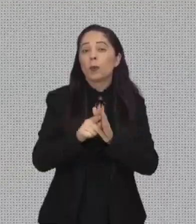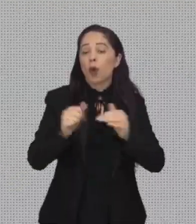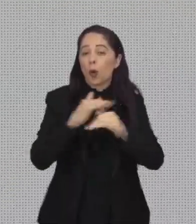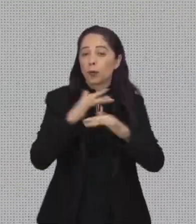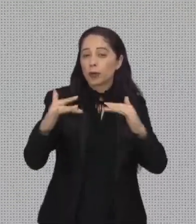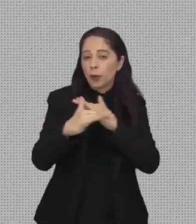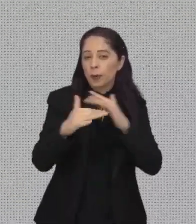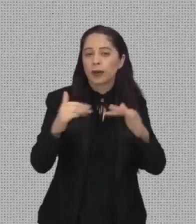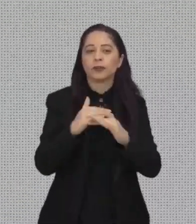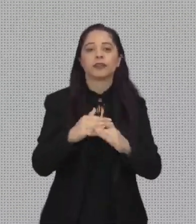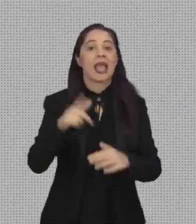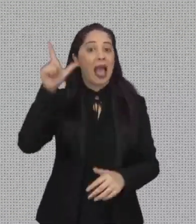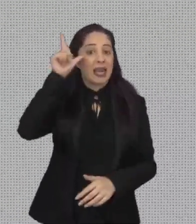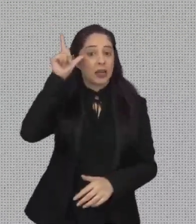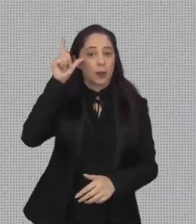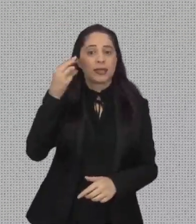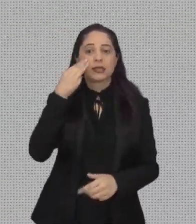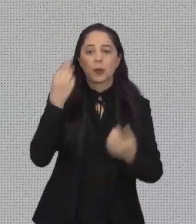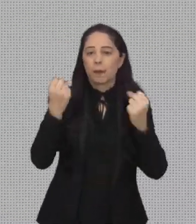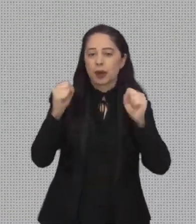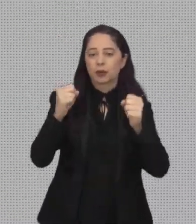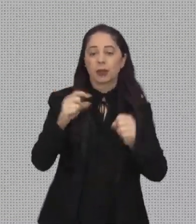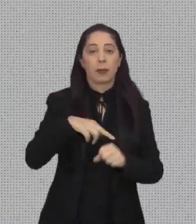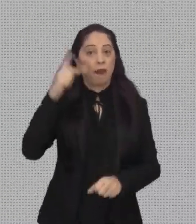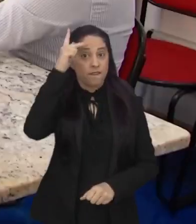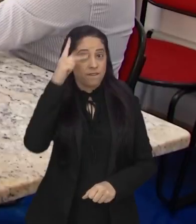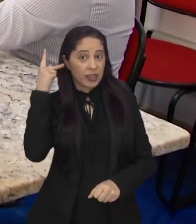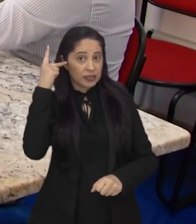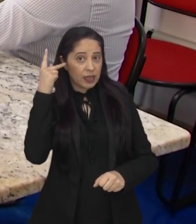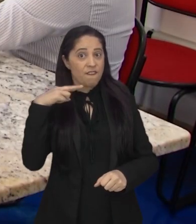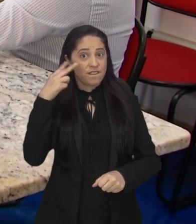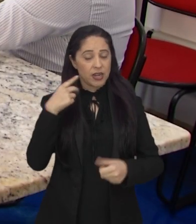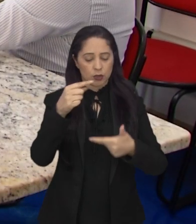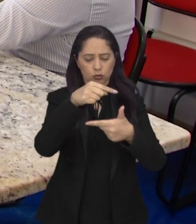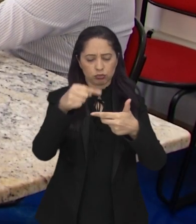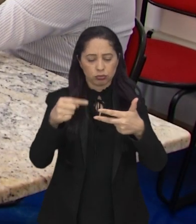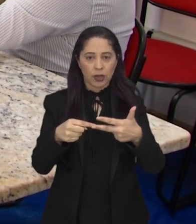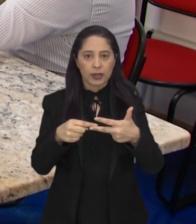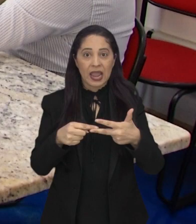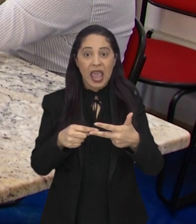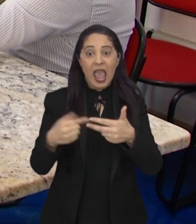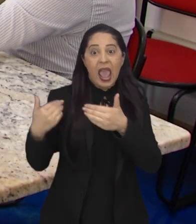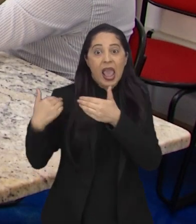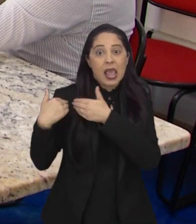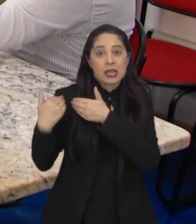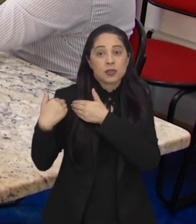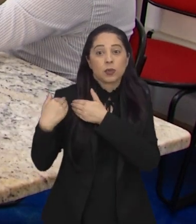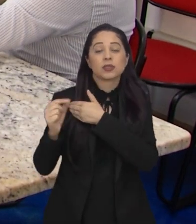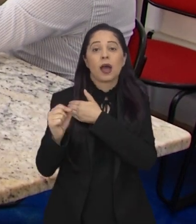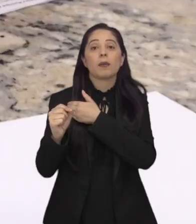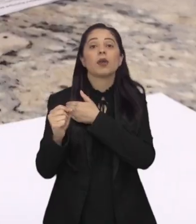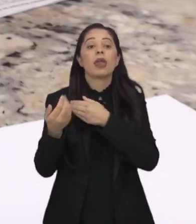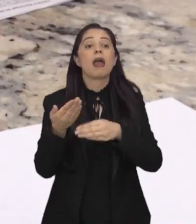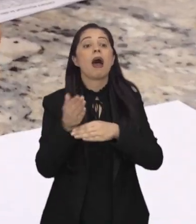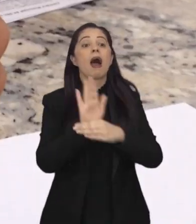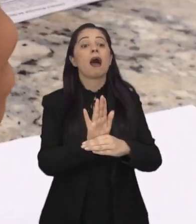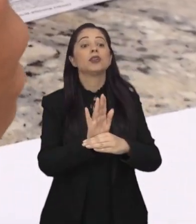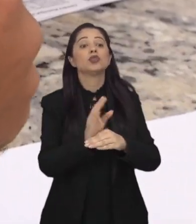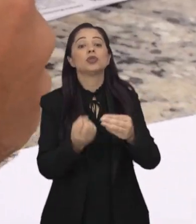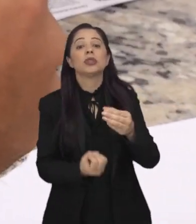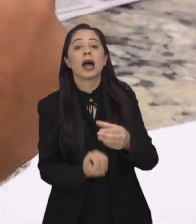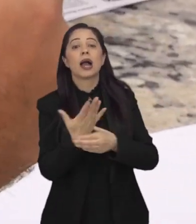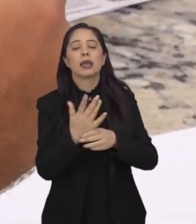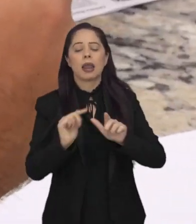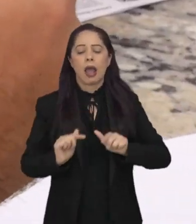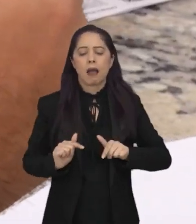vereador Lino Bispo, Marcão da Academia e Fernando Petit. Passa por eles a responsabilidade de ajudar a construir